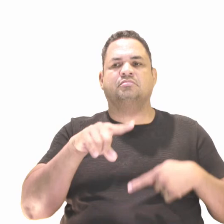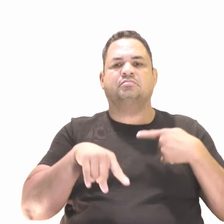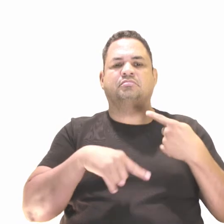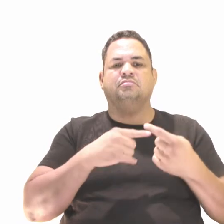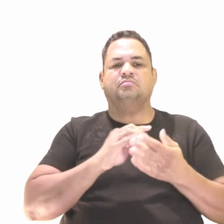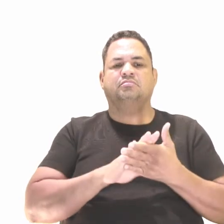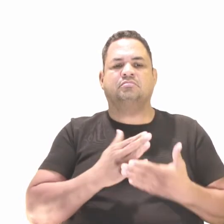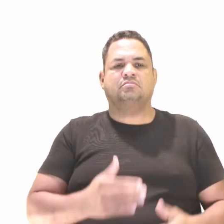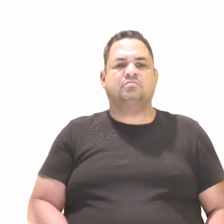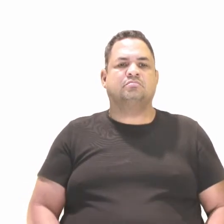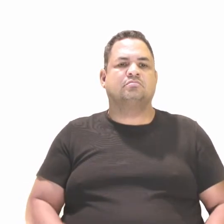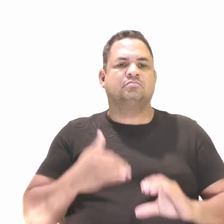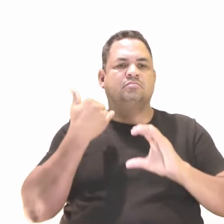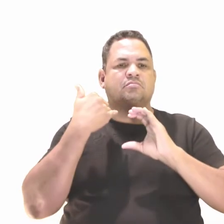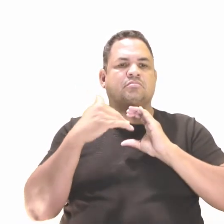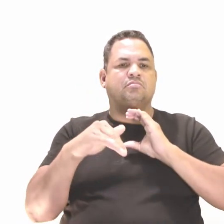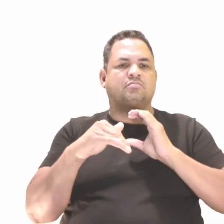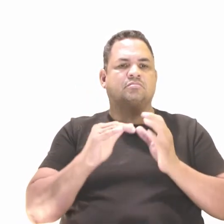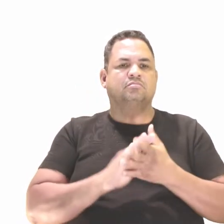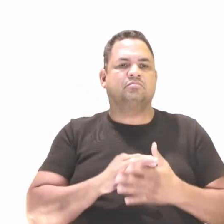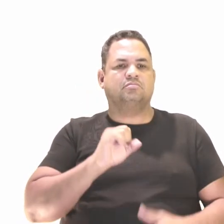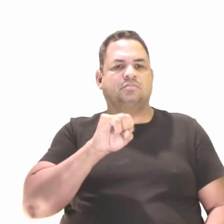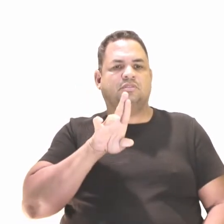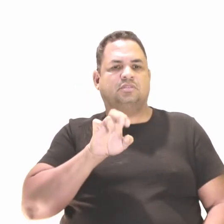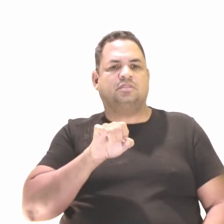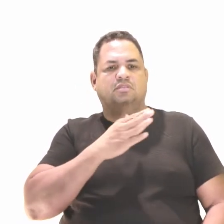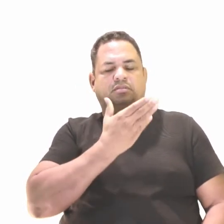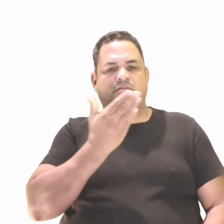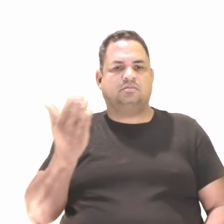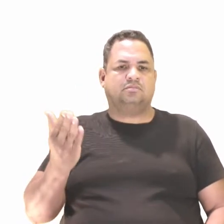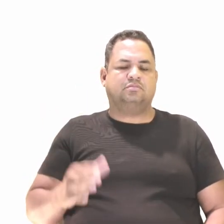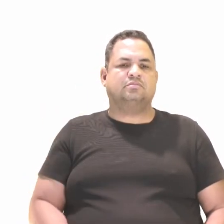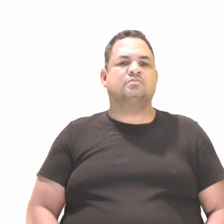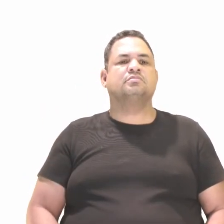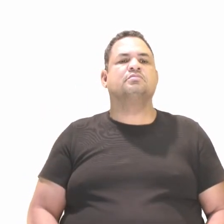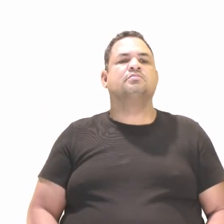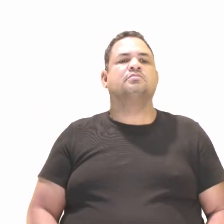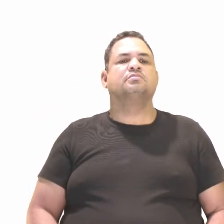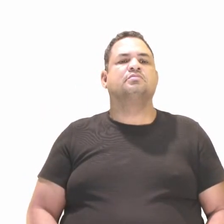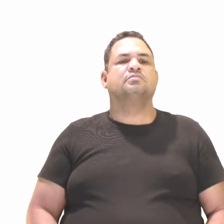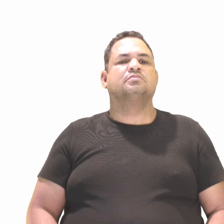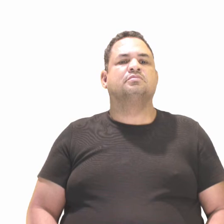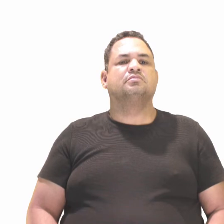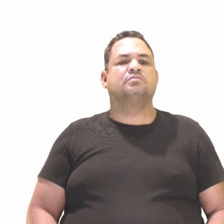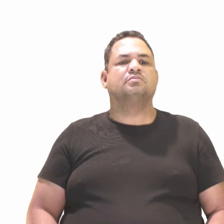um e-mail da Sara. Sara está at